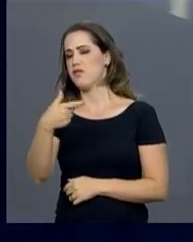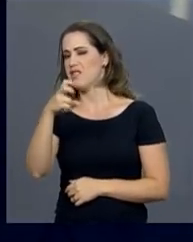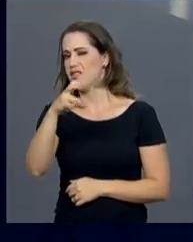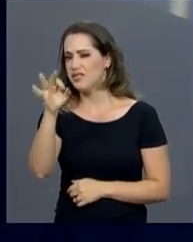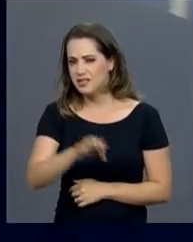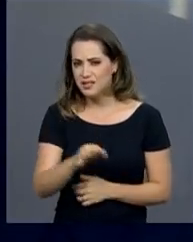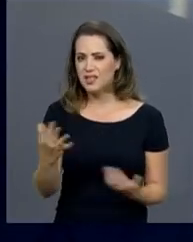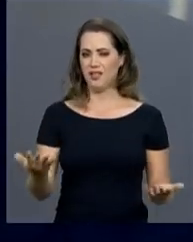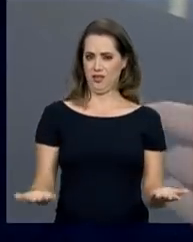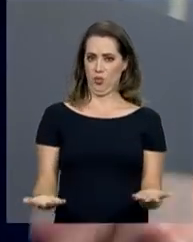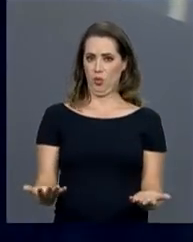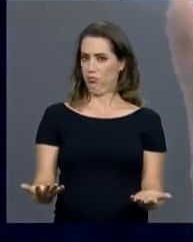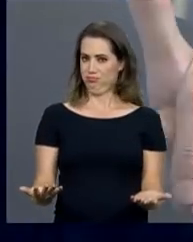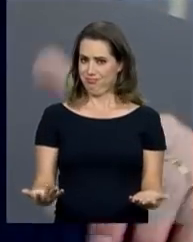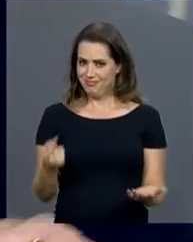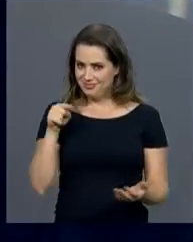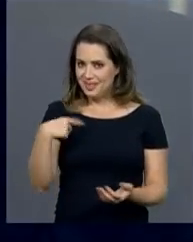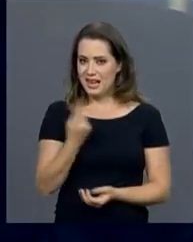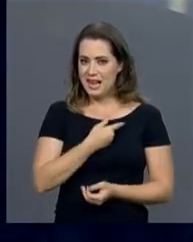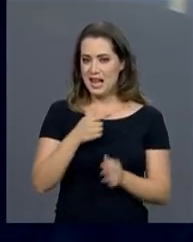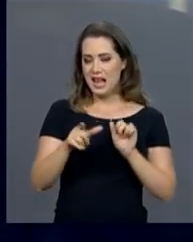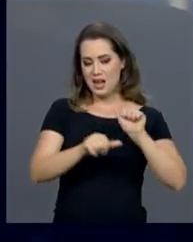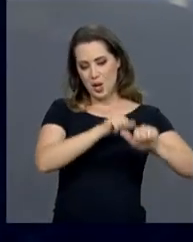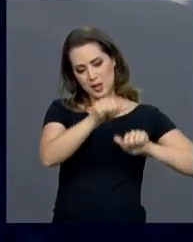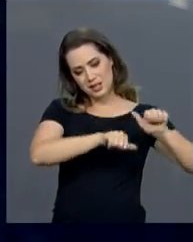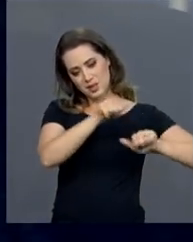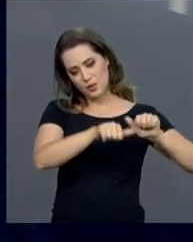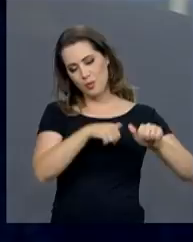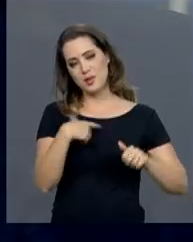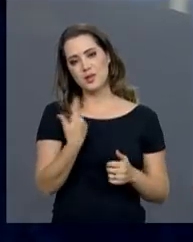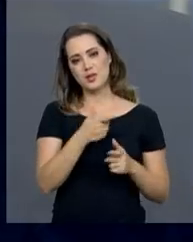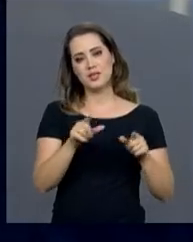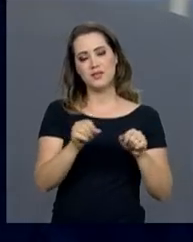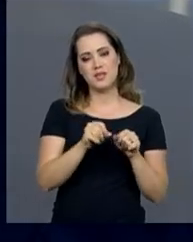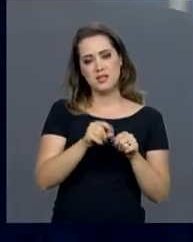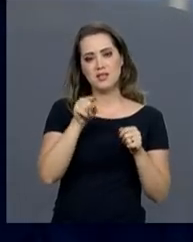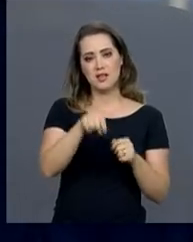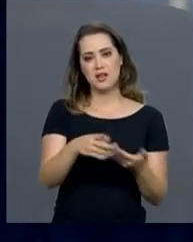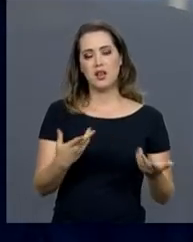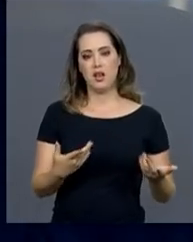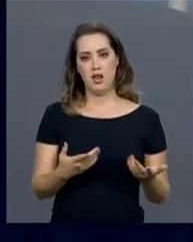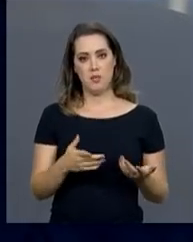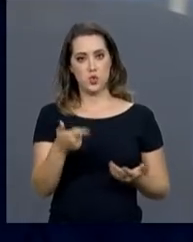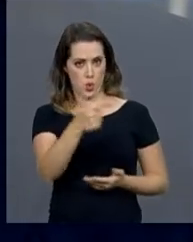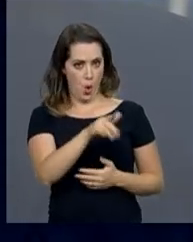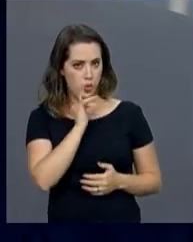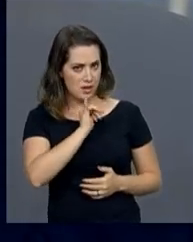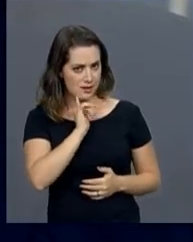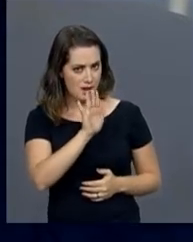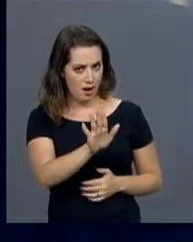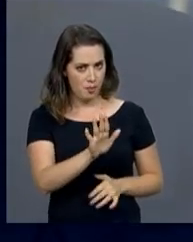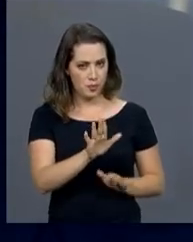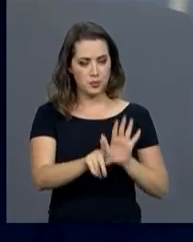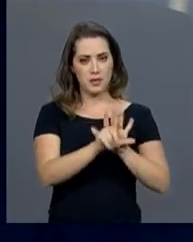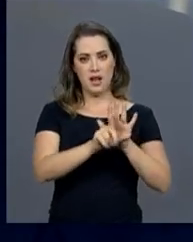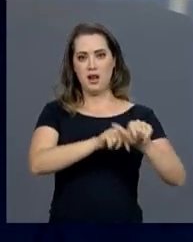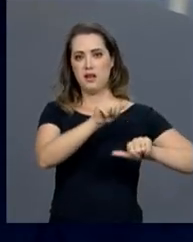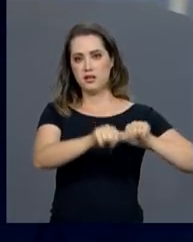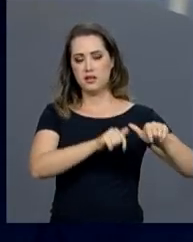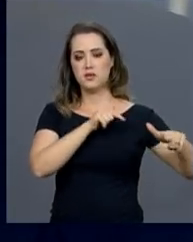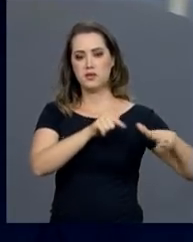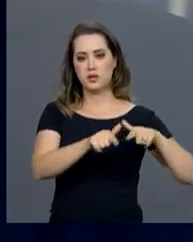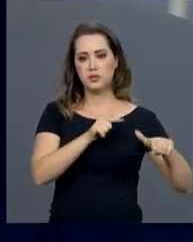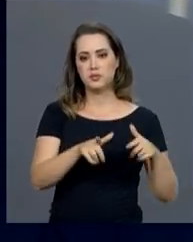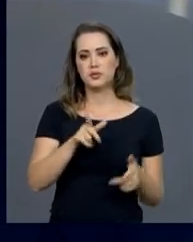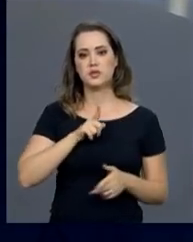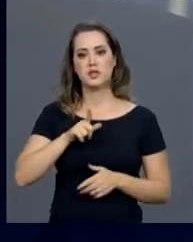reformas que nós fizemos dou um exemplo a modernização trabalhista é neste ano só neste ano você sabe que nós tivemos cerca